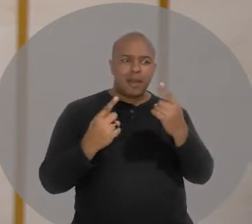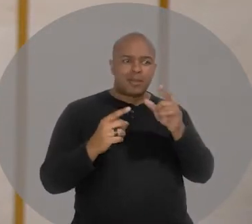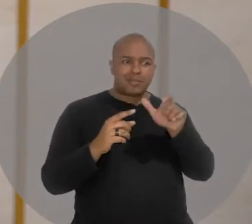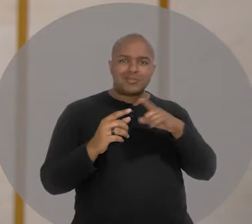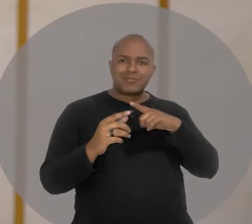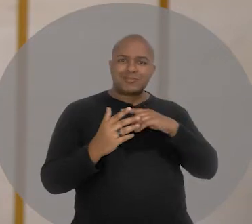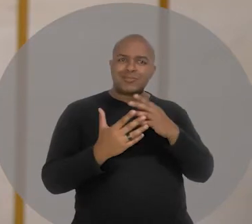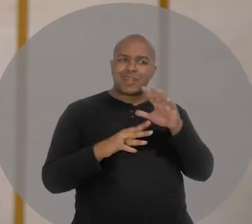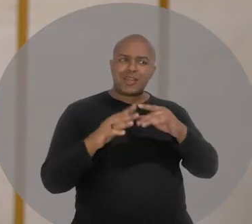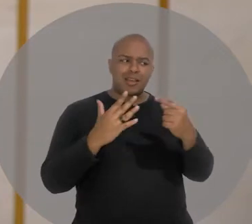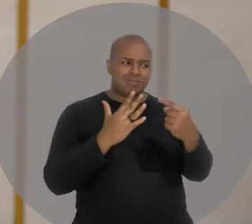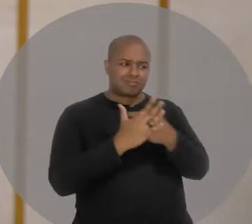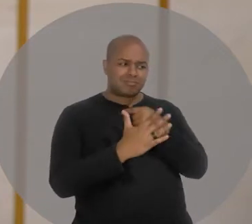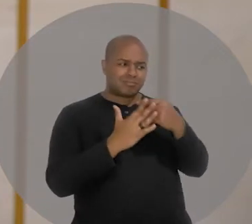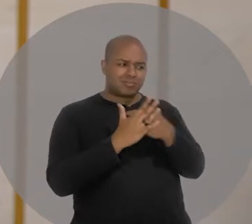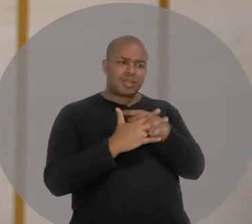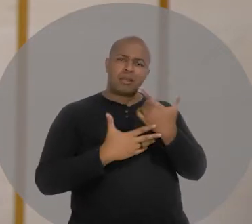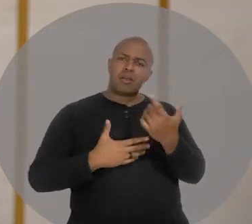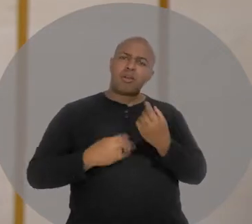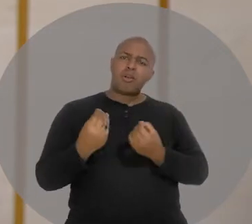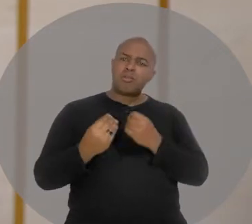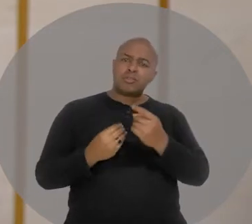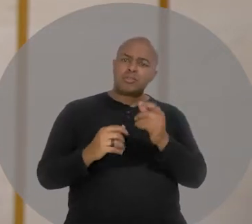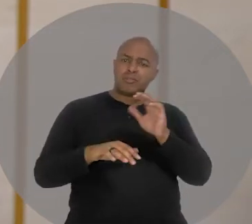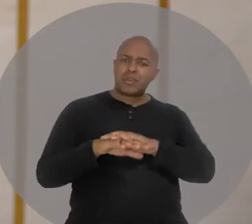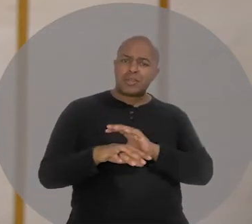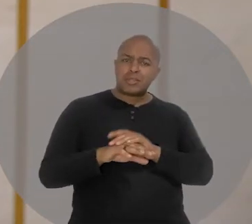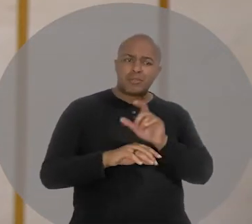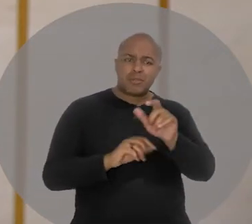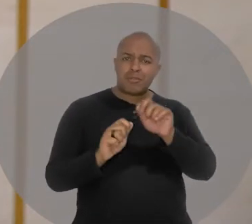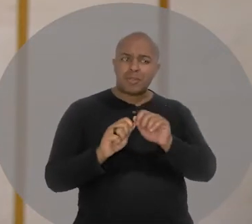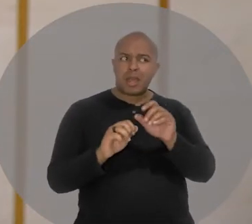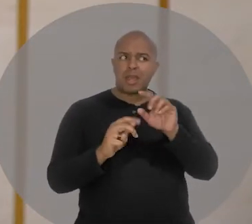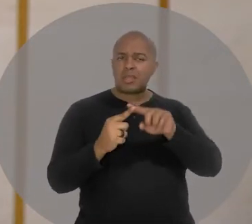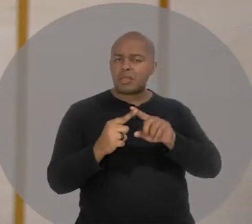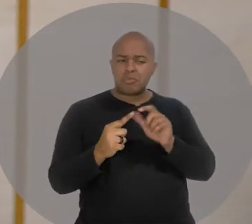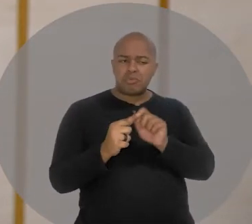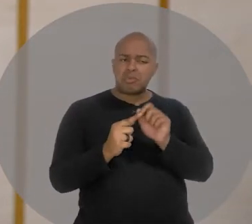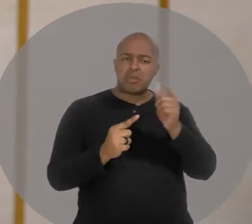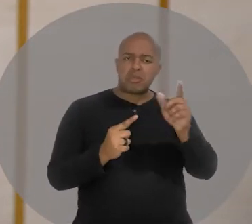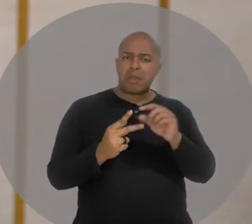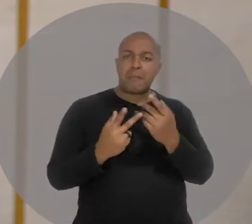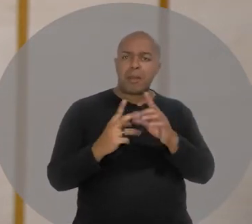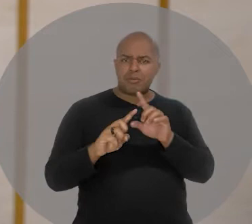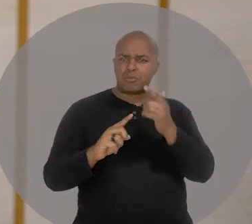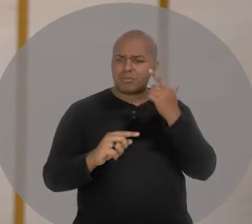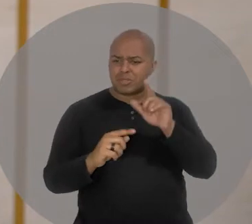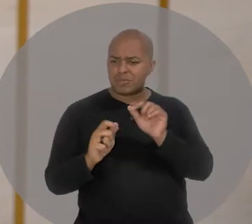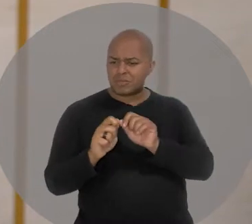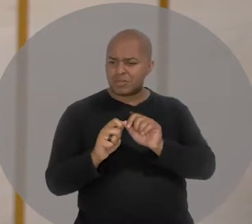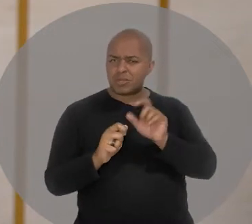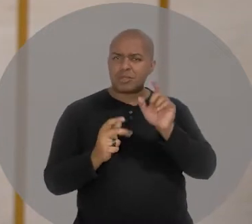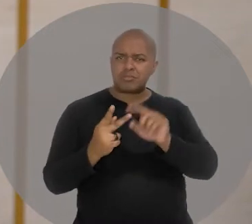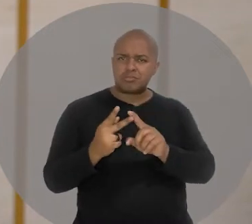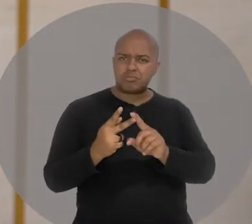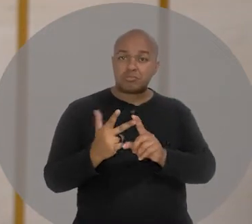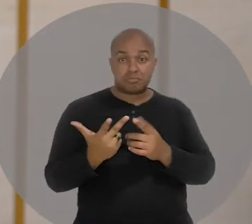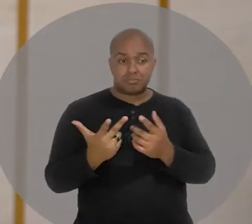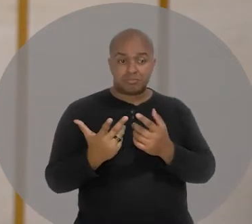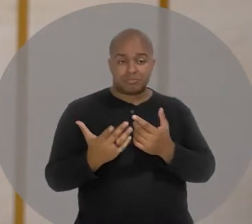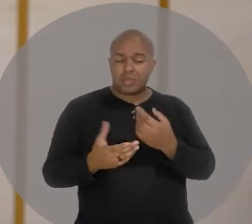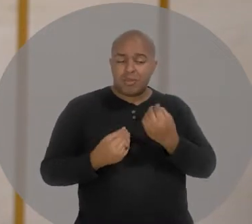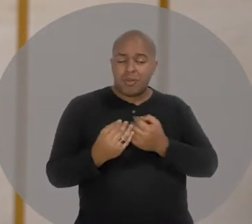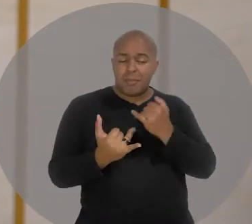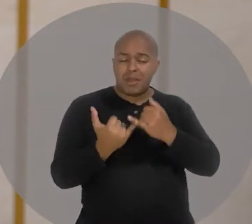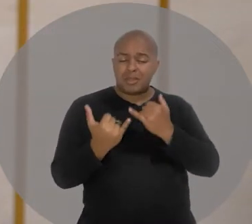recebem perguntas do tipo, como você faz para fazer tal coisa? Mas você consegue fazer tal coisa? Como se